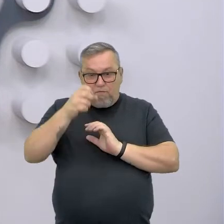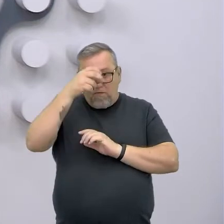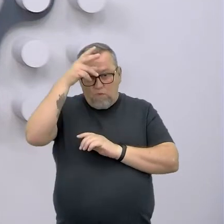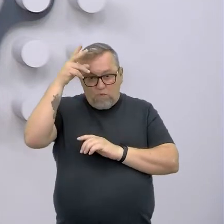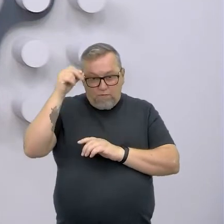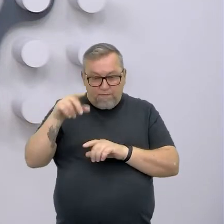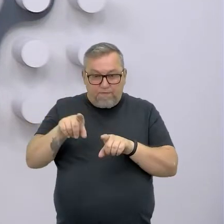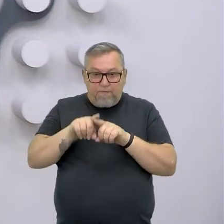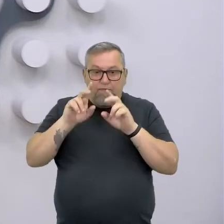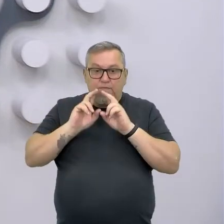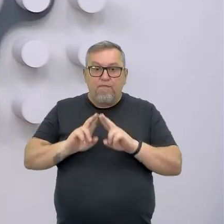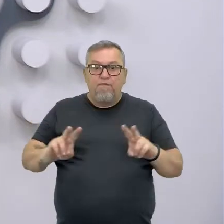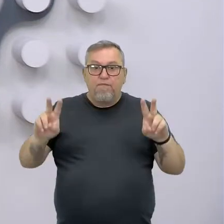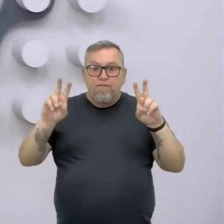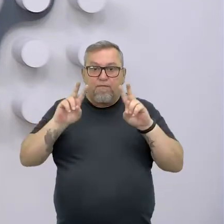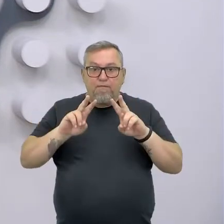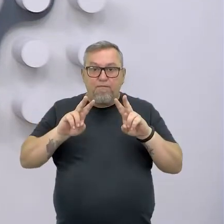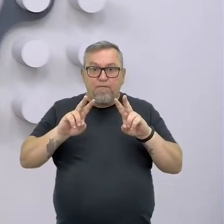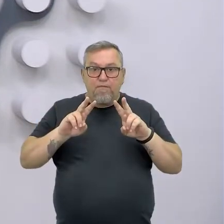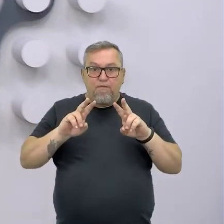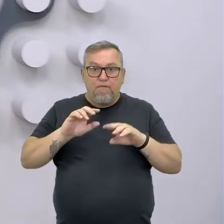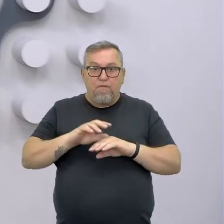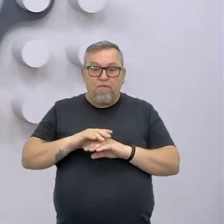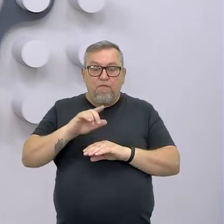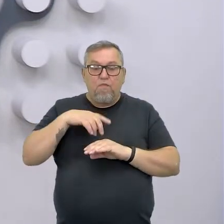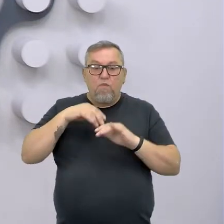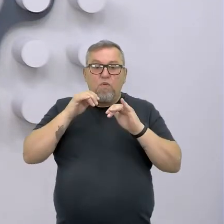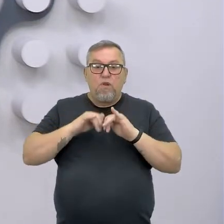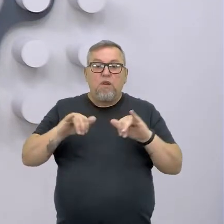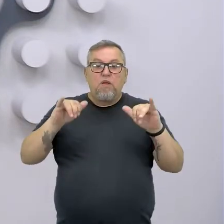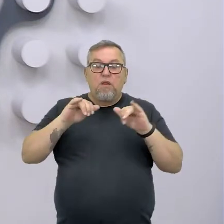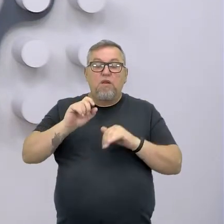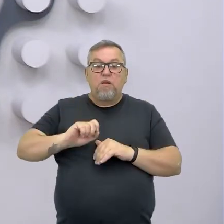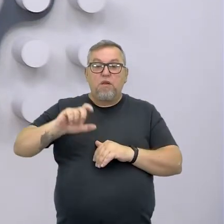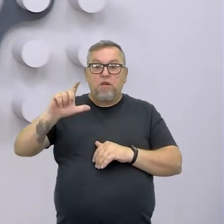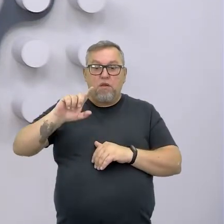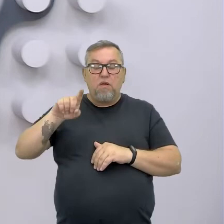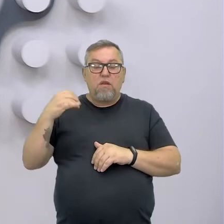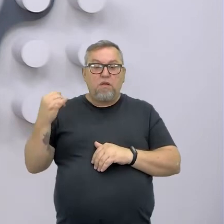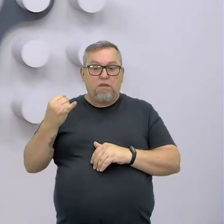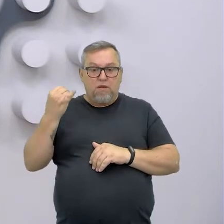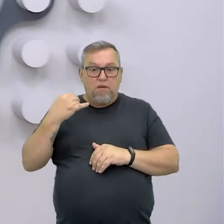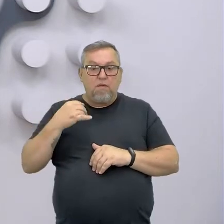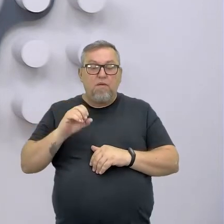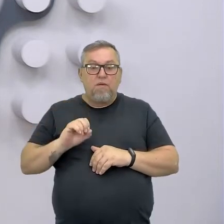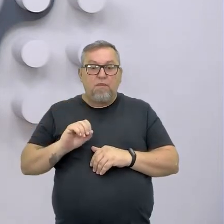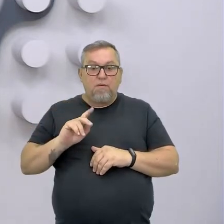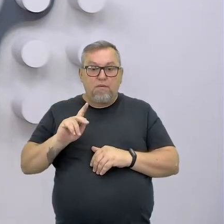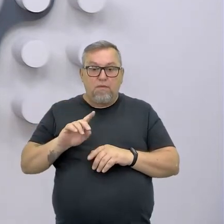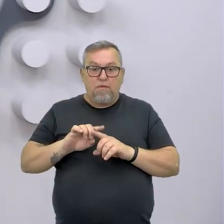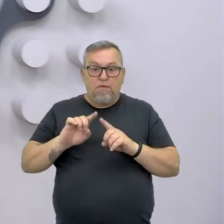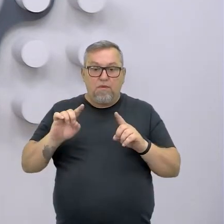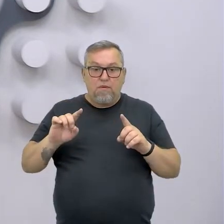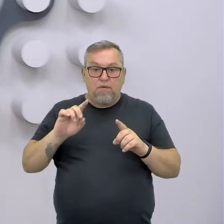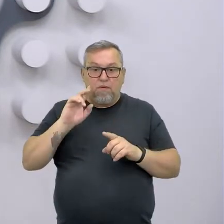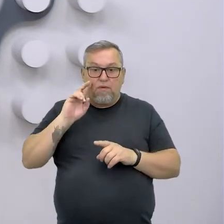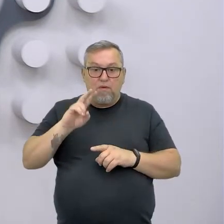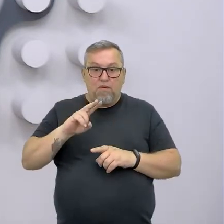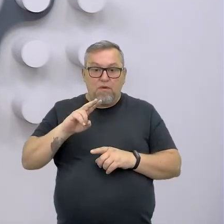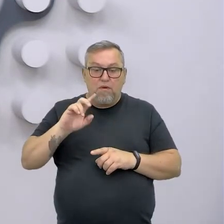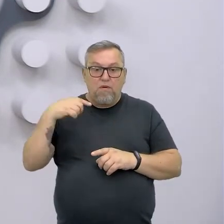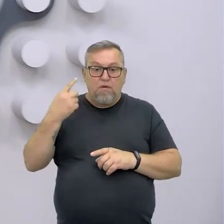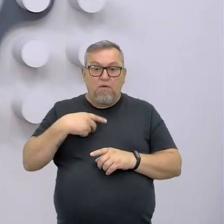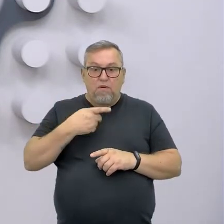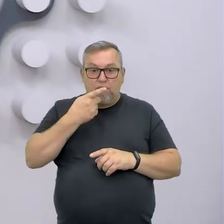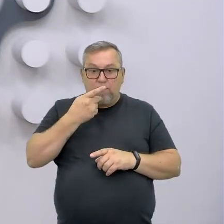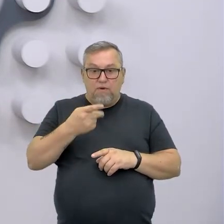público, né, de visibilidade dessas publicações, maior é a sua importância. Então, disso que nós